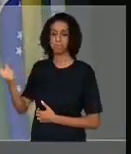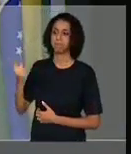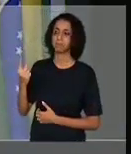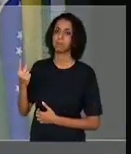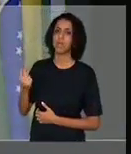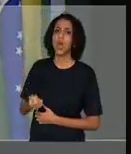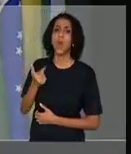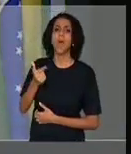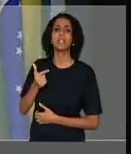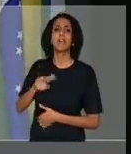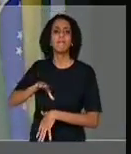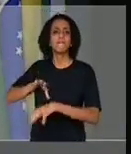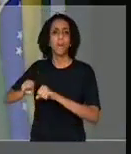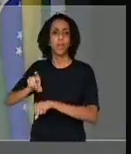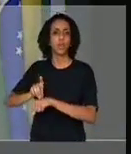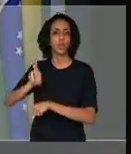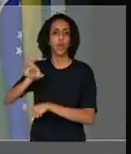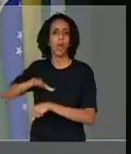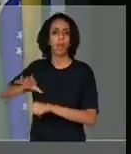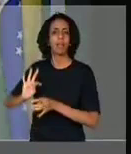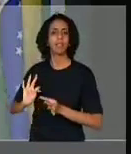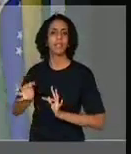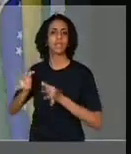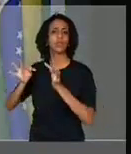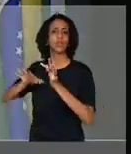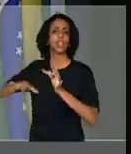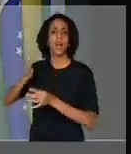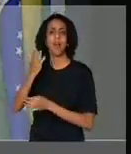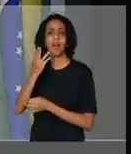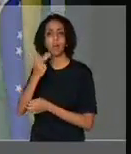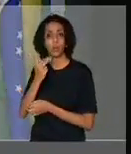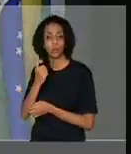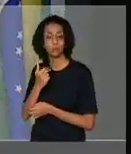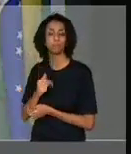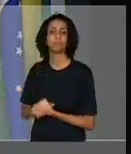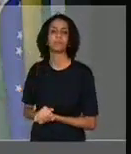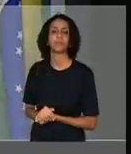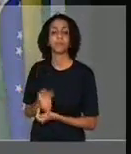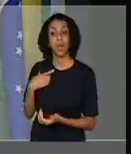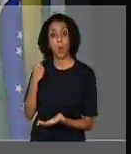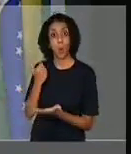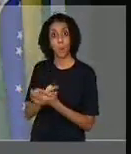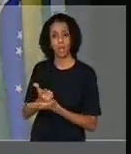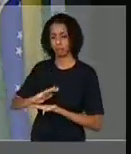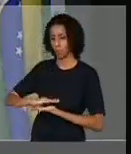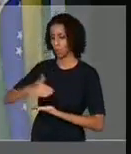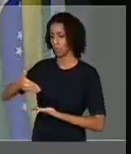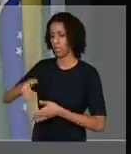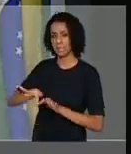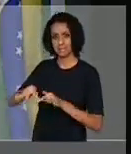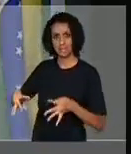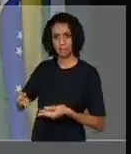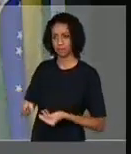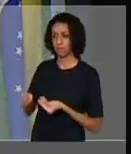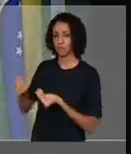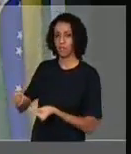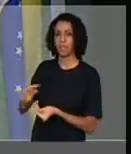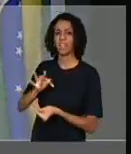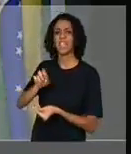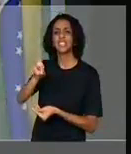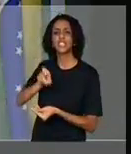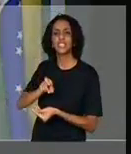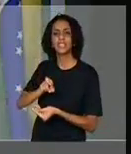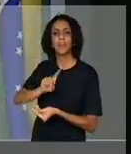estava terminando o doutorado dela em tecnologia de alimentos, e eu havia comprado para ela um pequeno notebook